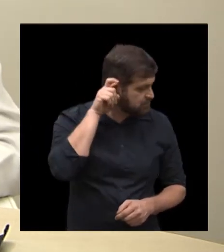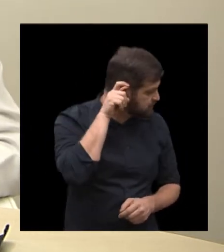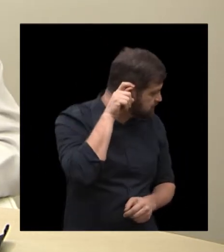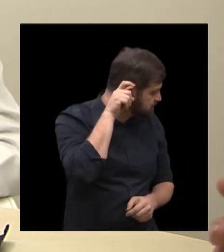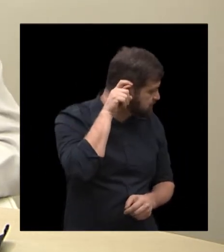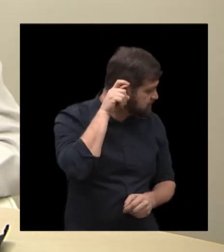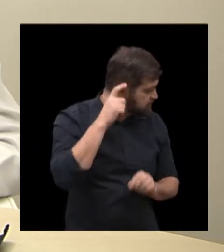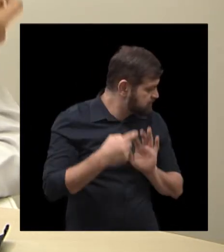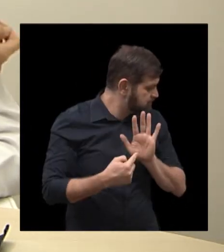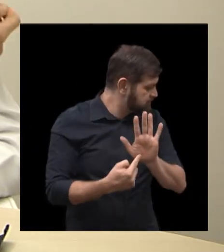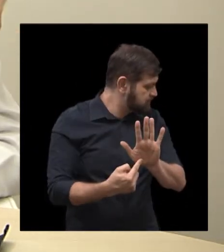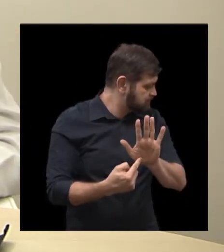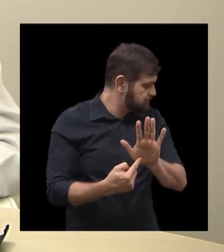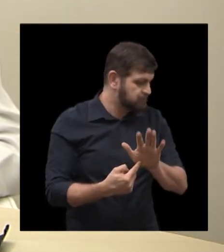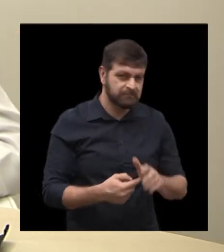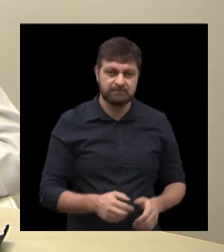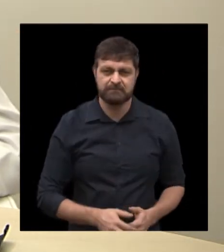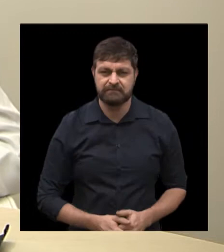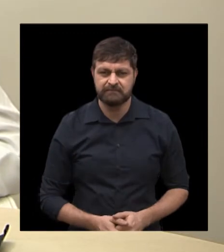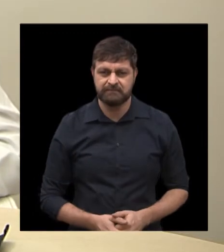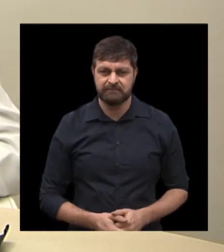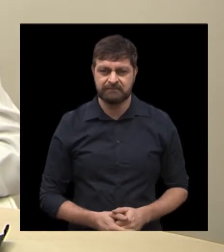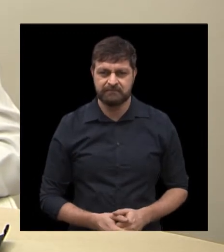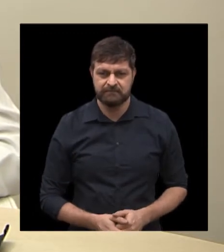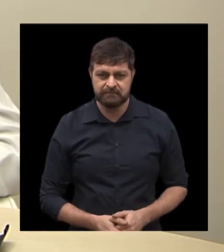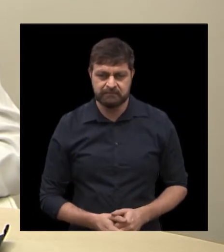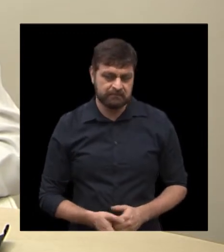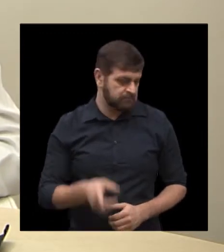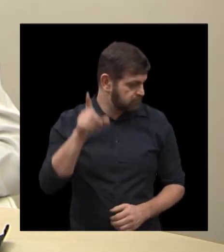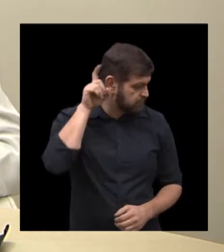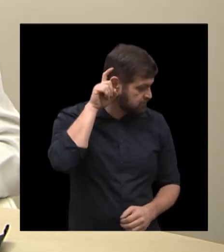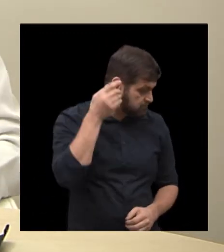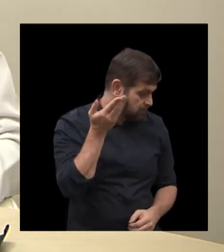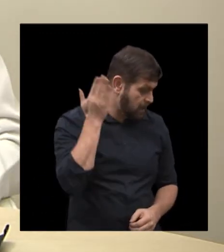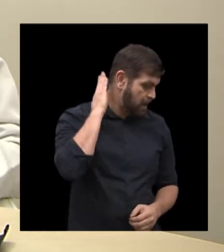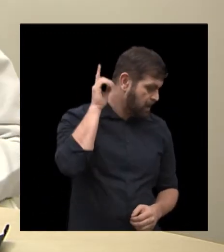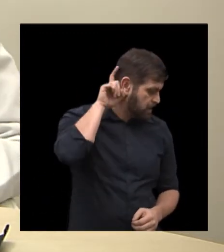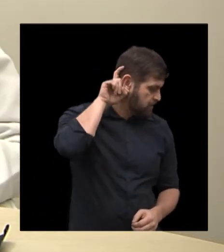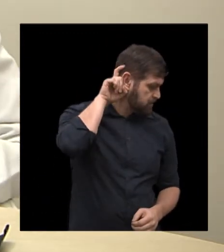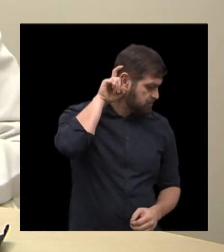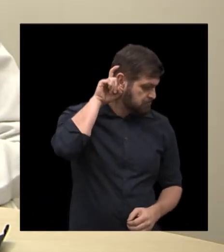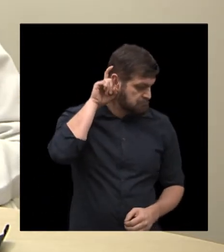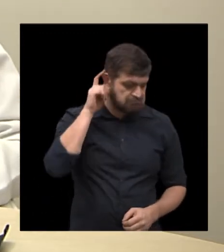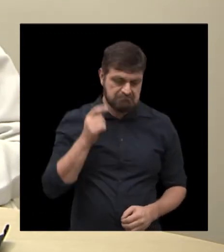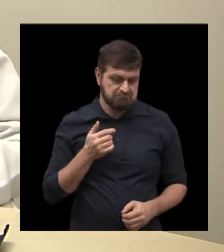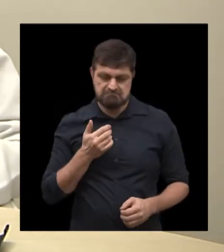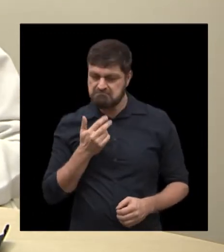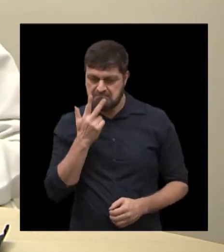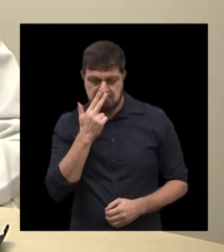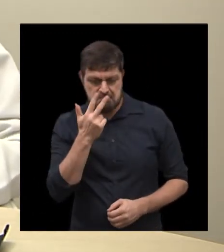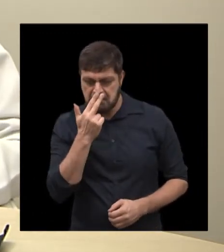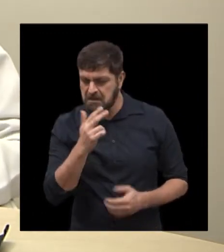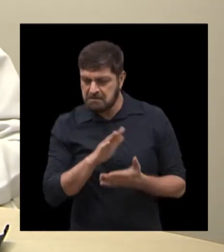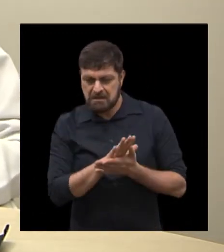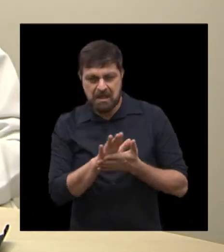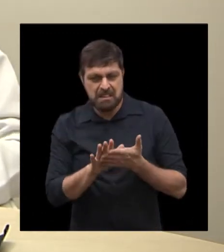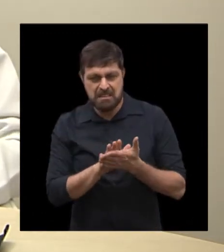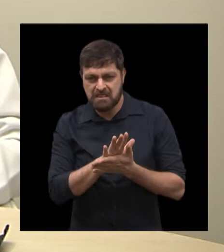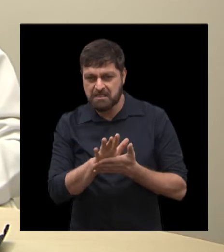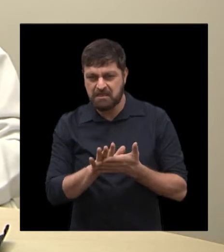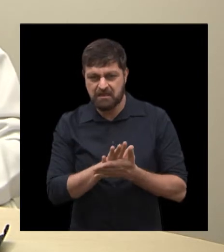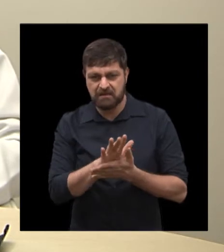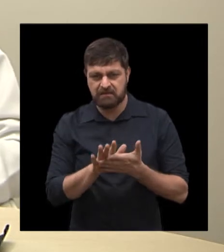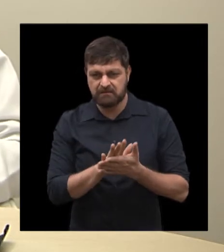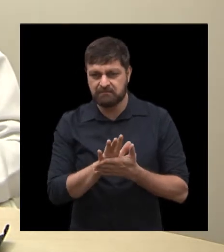gente coloca aqui, vai um fiozinho, ele tá aqui atrás da orelha e fica bem discreto também. Pois é. O mais interessante desse